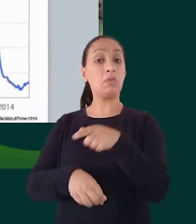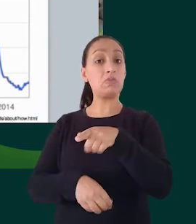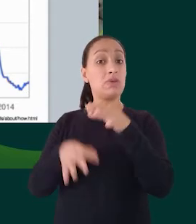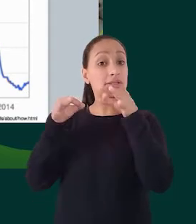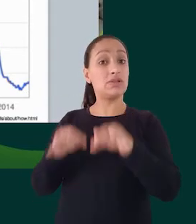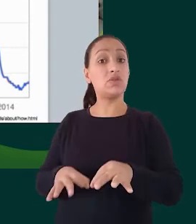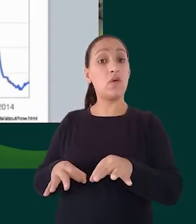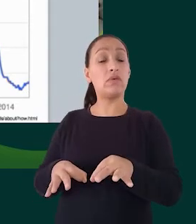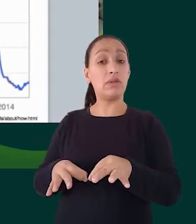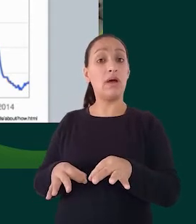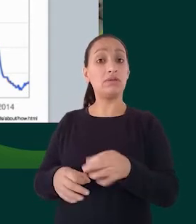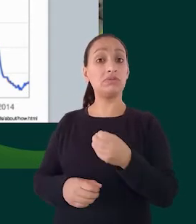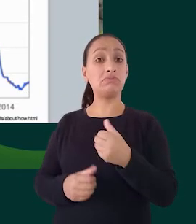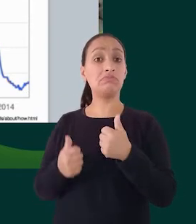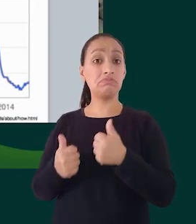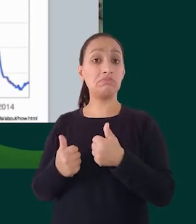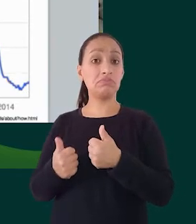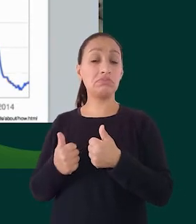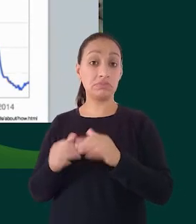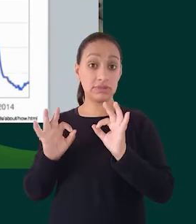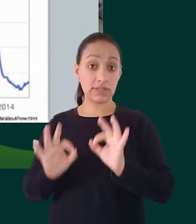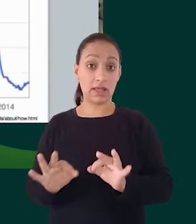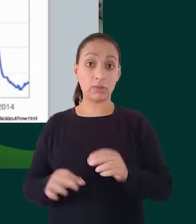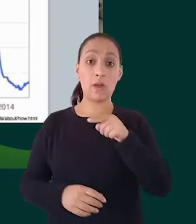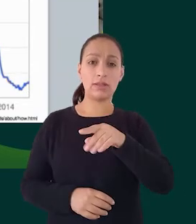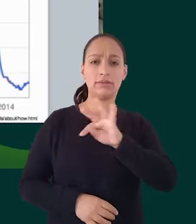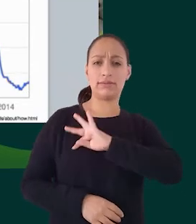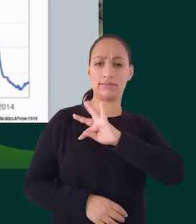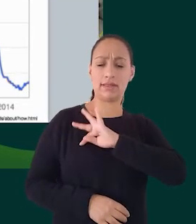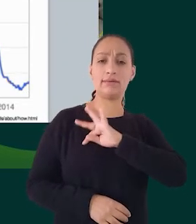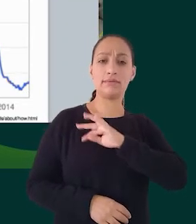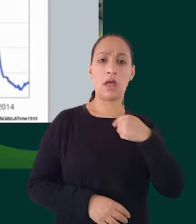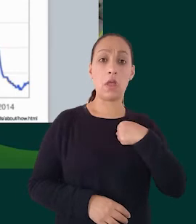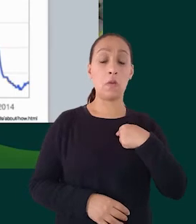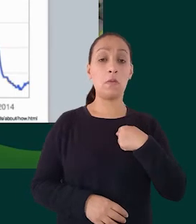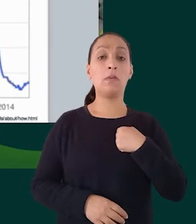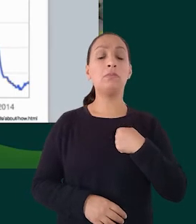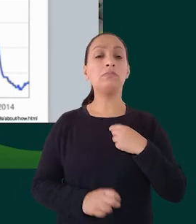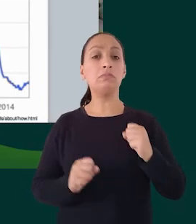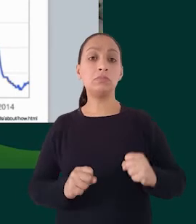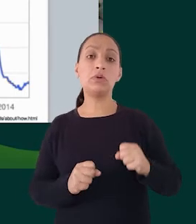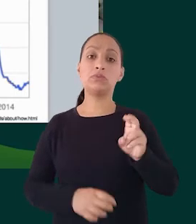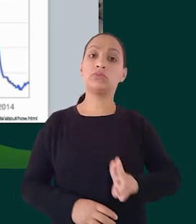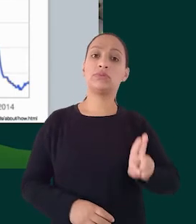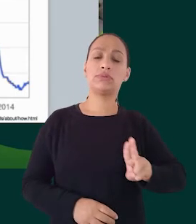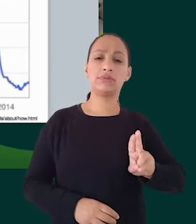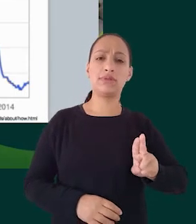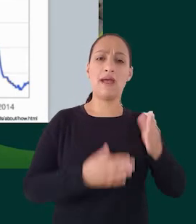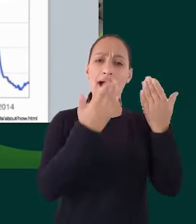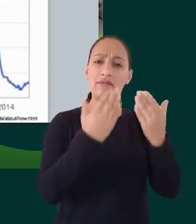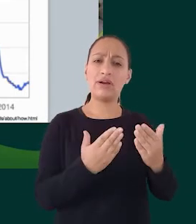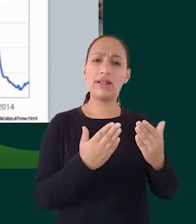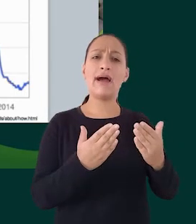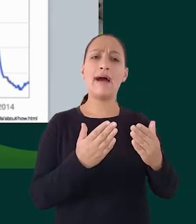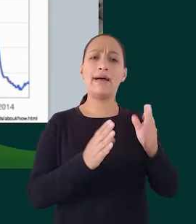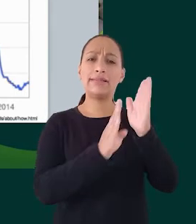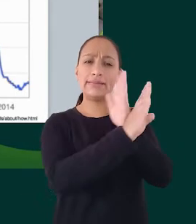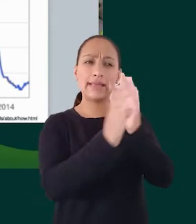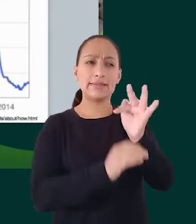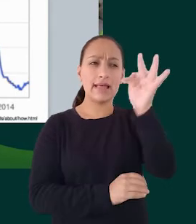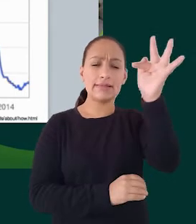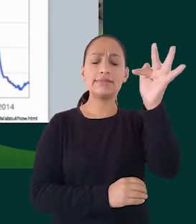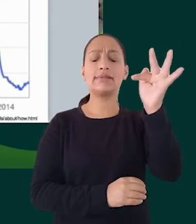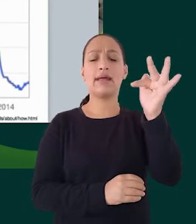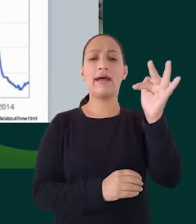muito grande, ó, certo? E essa técnica eu posso usar para avaliar tendências de inflação, de desemprego,